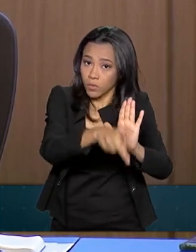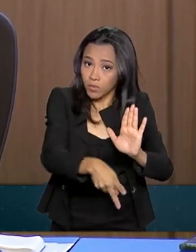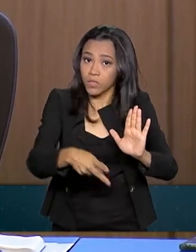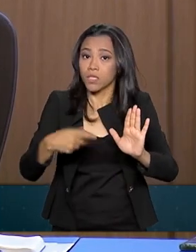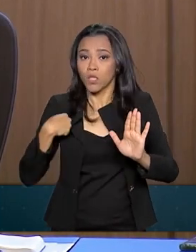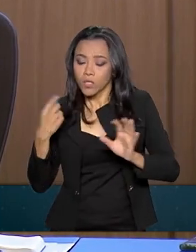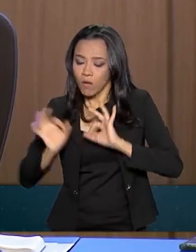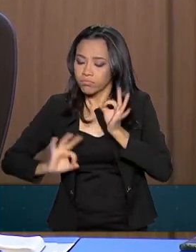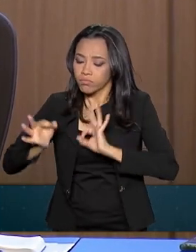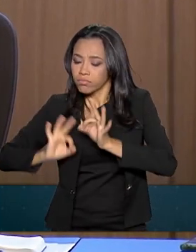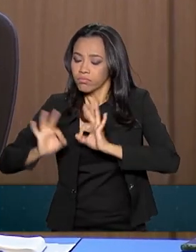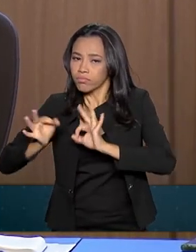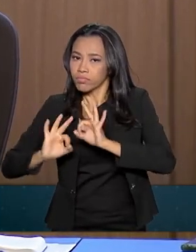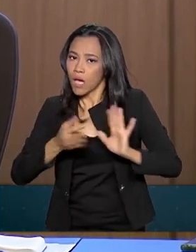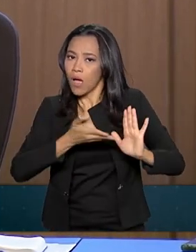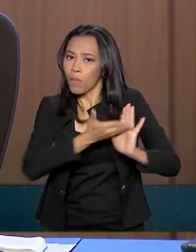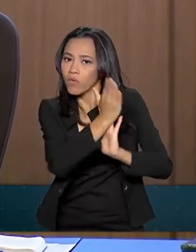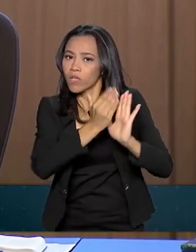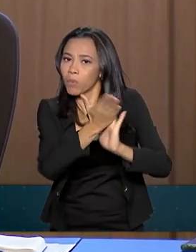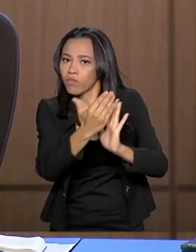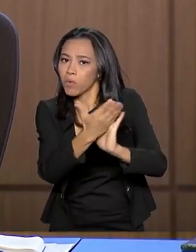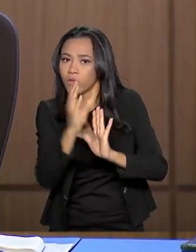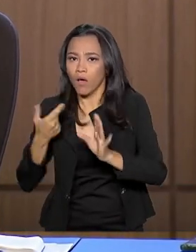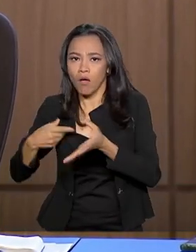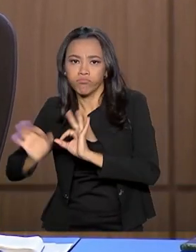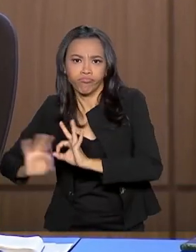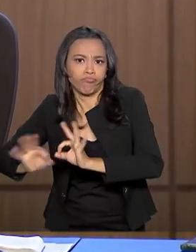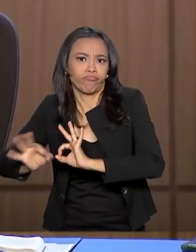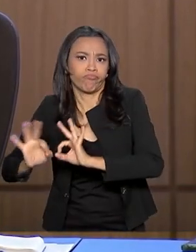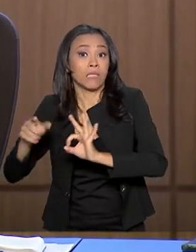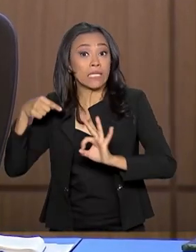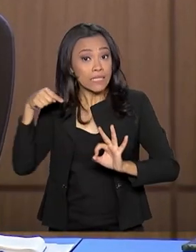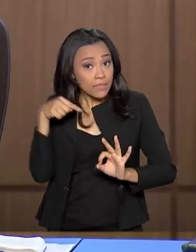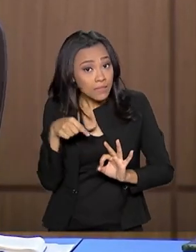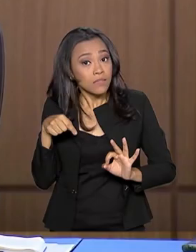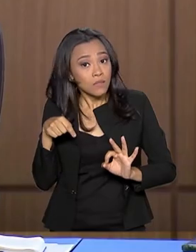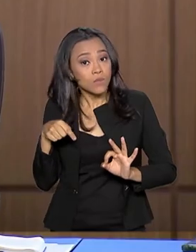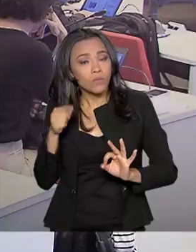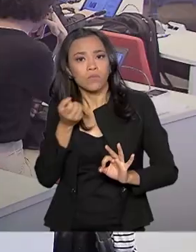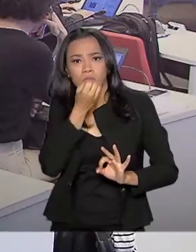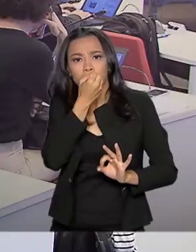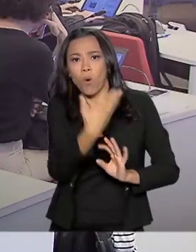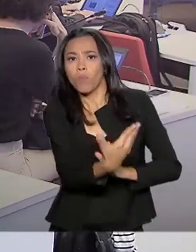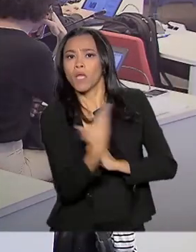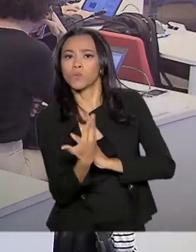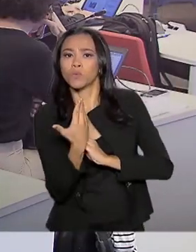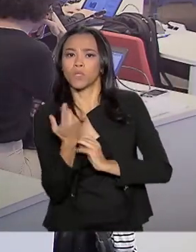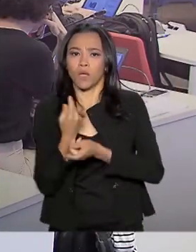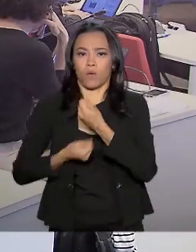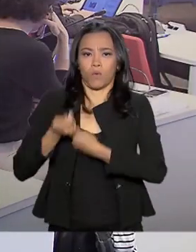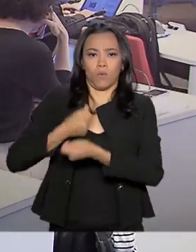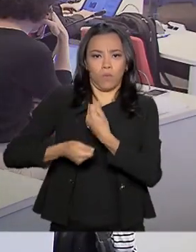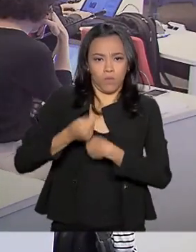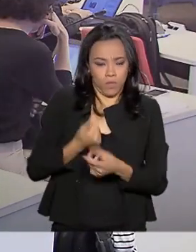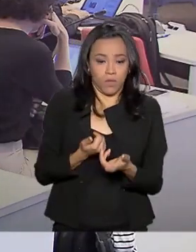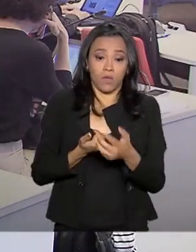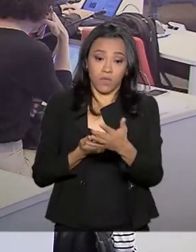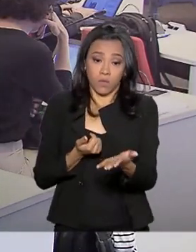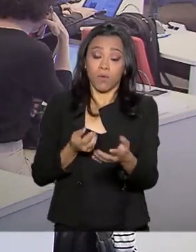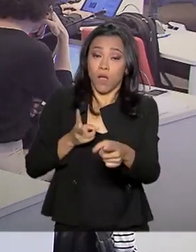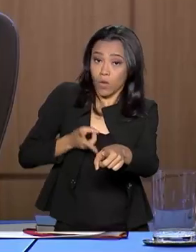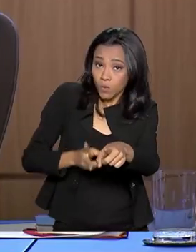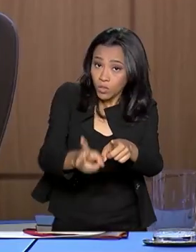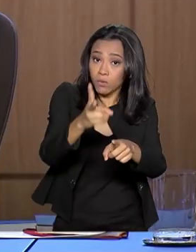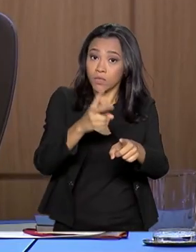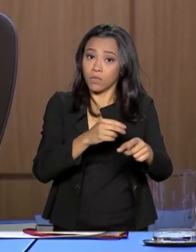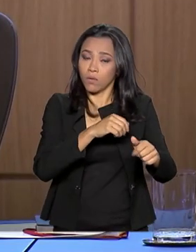que aprovando as reformas nós entendemos que isso gera condições estimulativas na economia. A continuidade do processo de